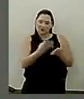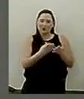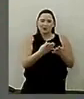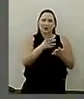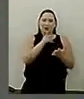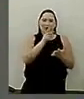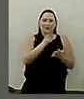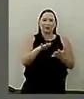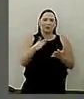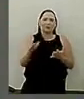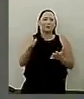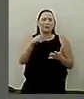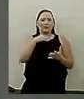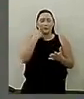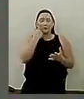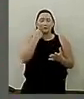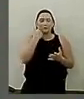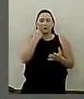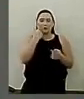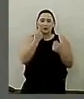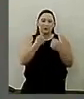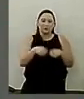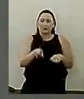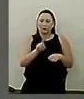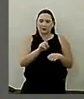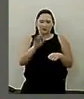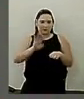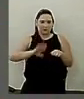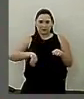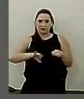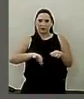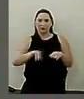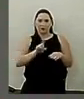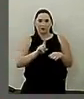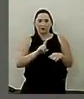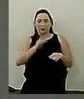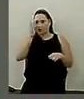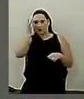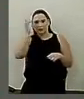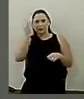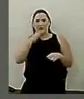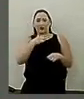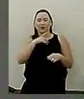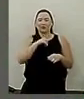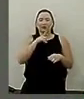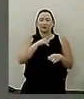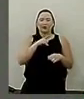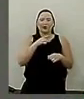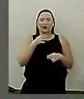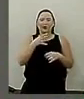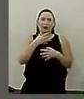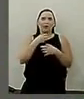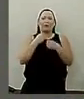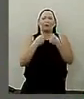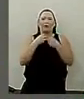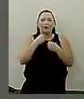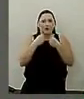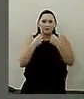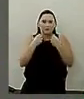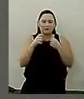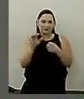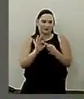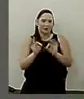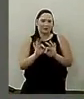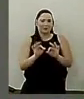mar no Mar Morto, você não precisa nem saber nadar, porque lá ninguém afoga por causa da salinidade da água. É